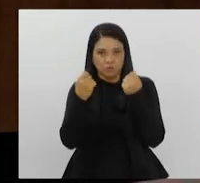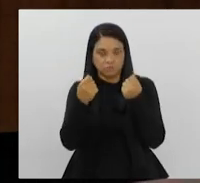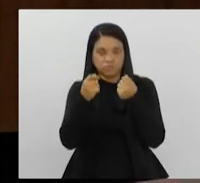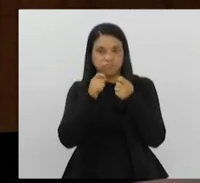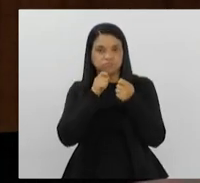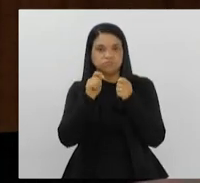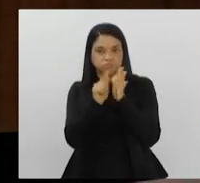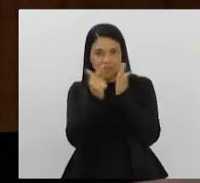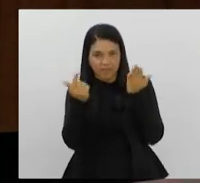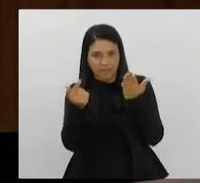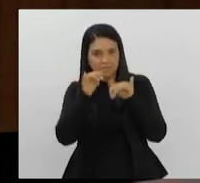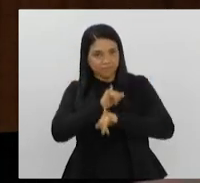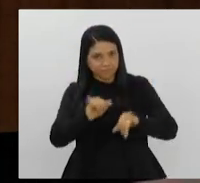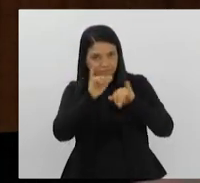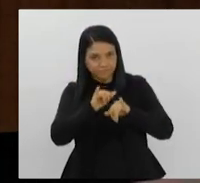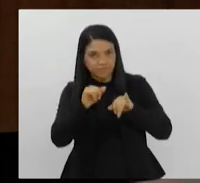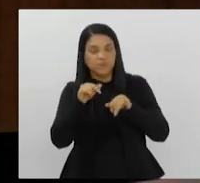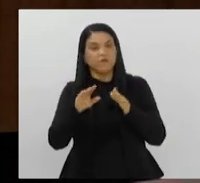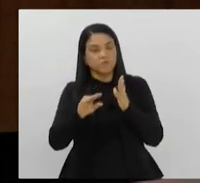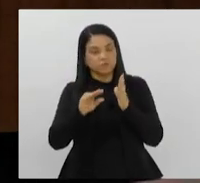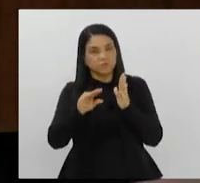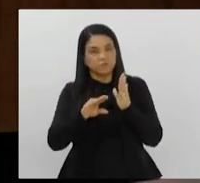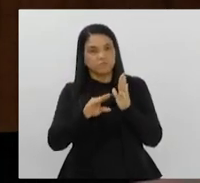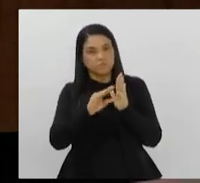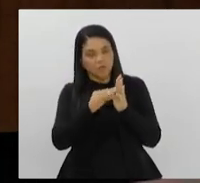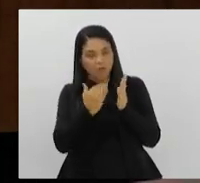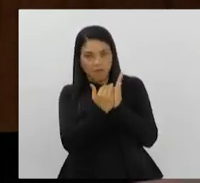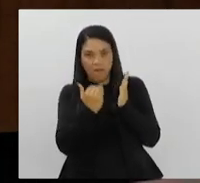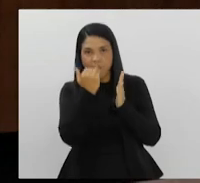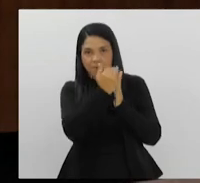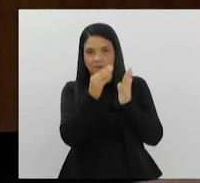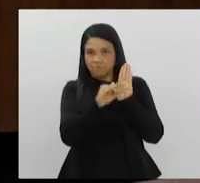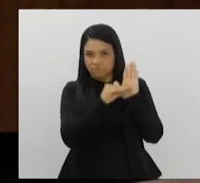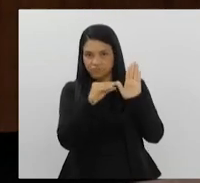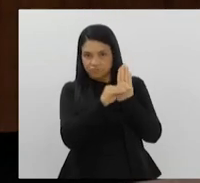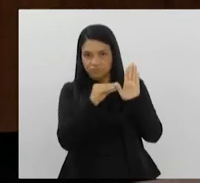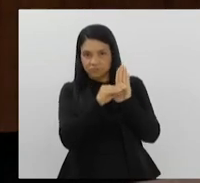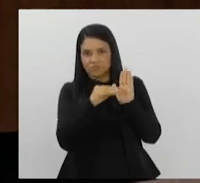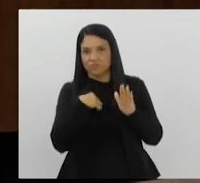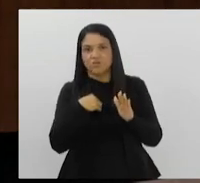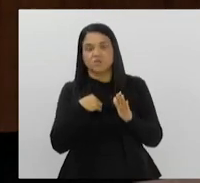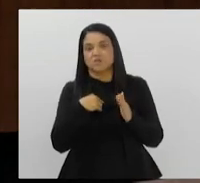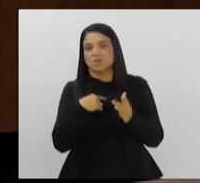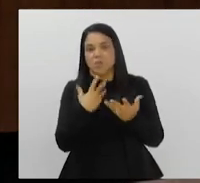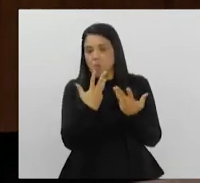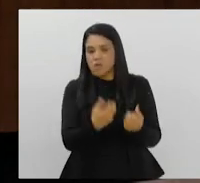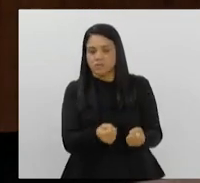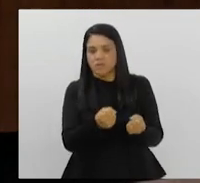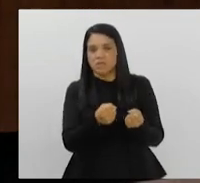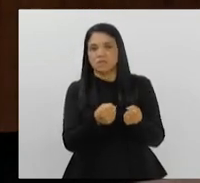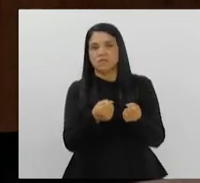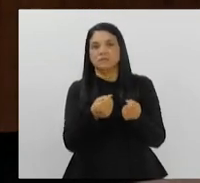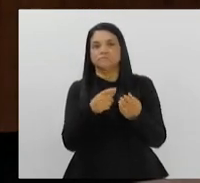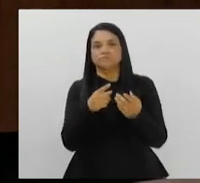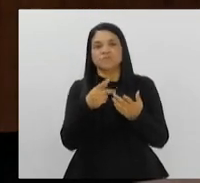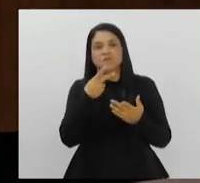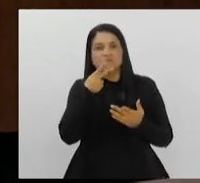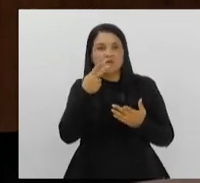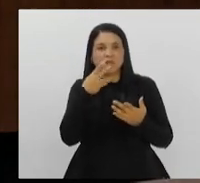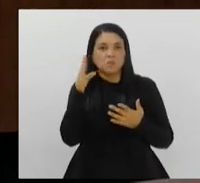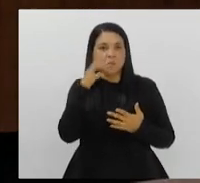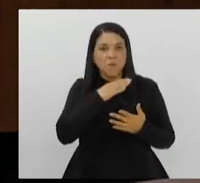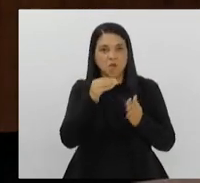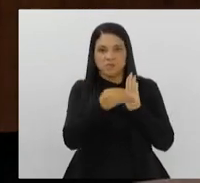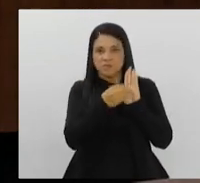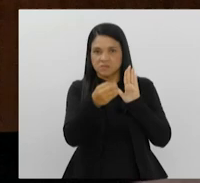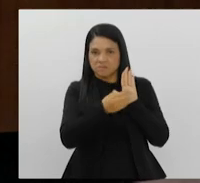vai aumentar o número de emendas e que a gente não aceita o tom pejorativo de apelidar as emendas do orçamento, que é um desrespeito com a